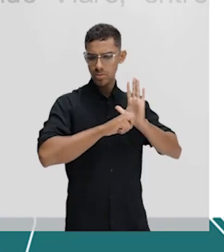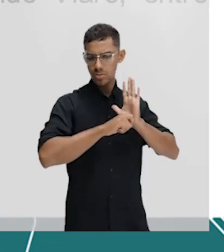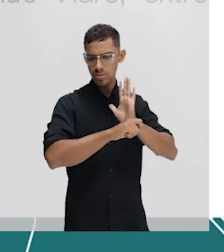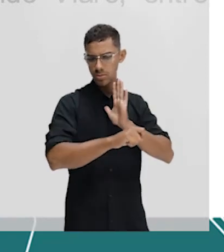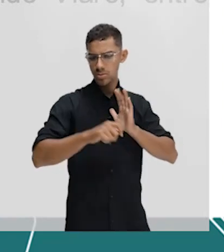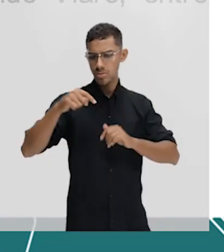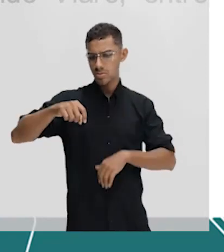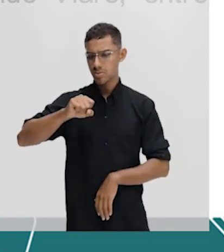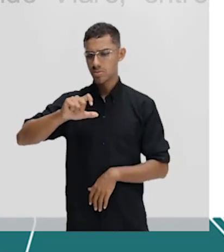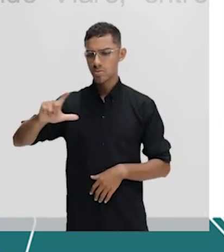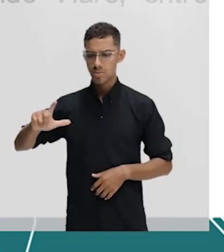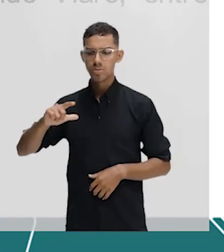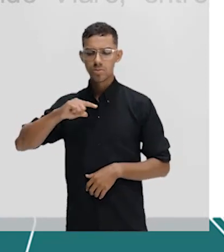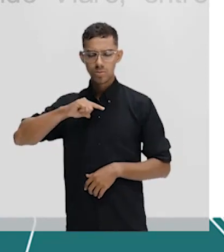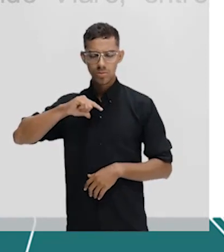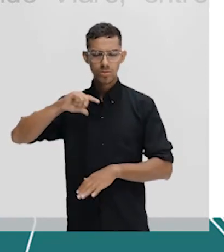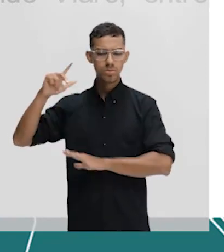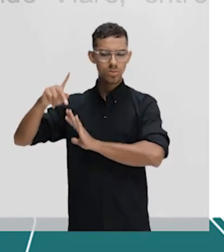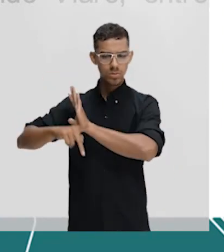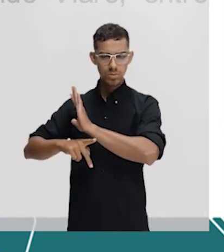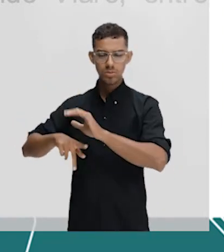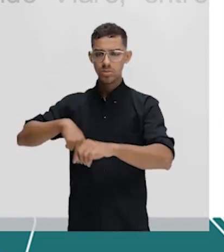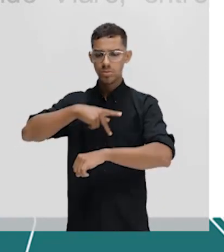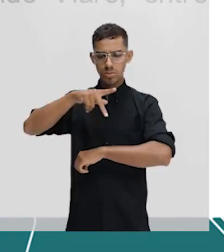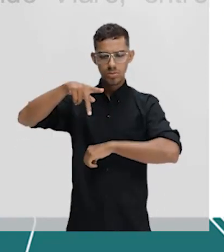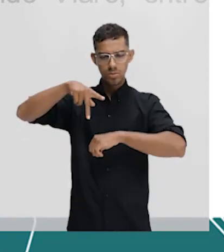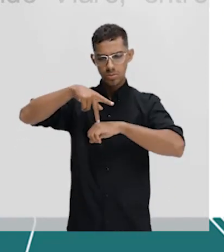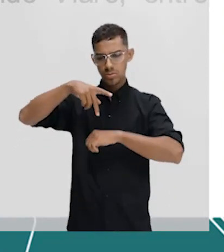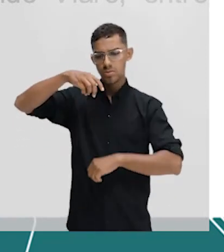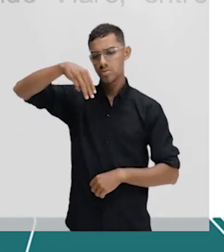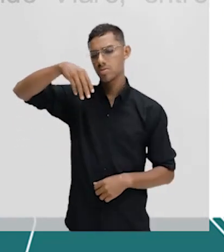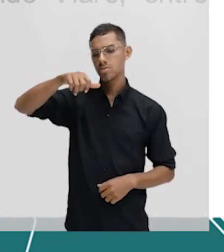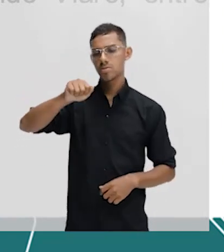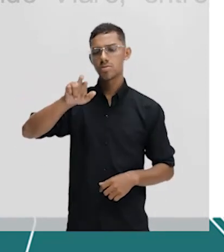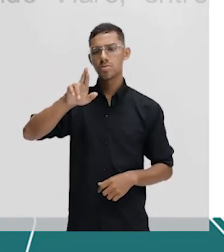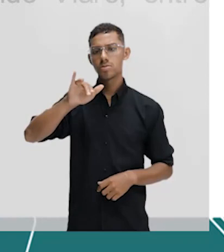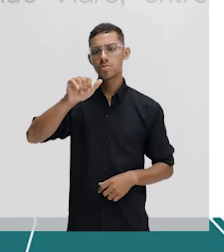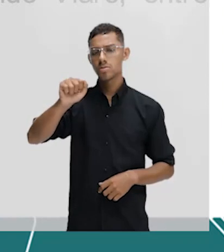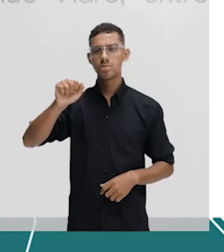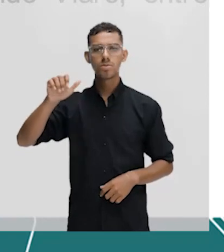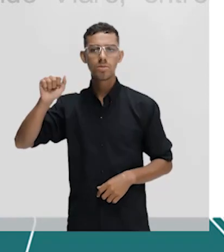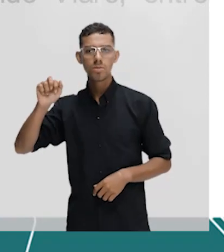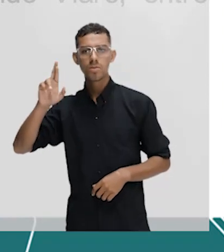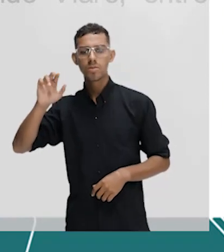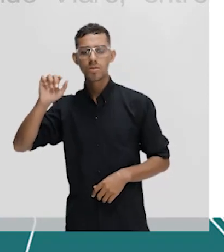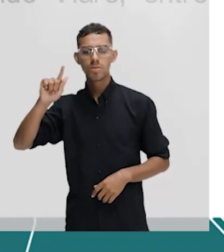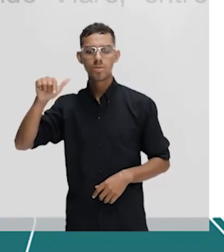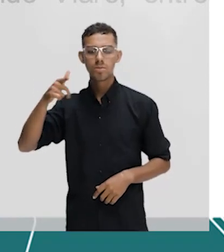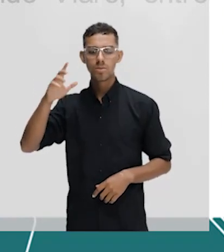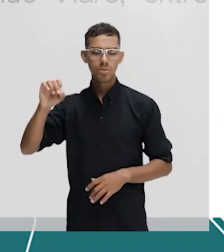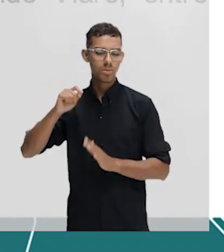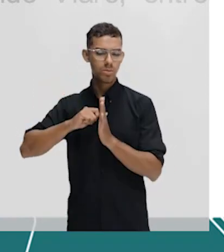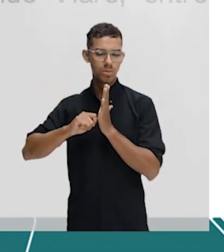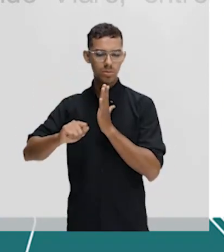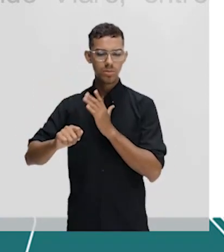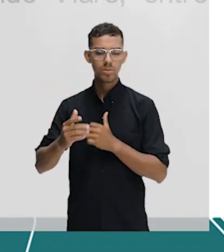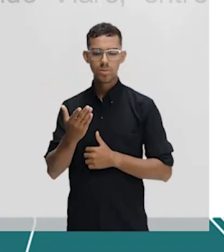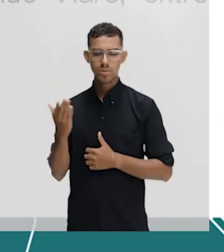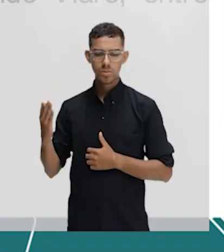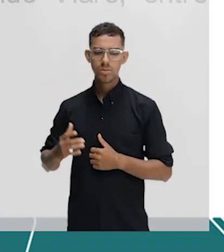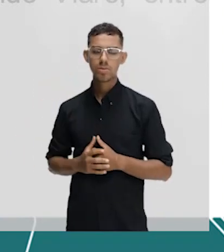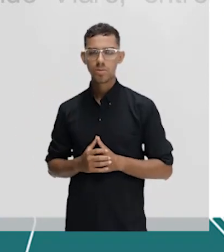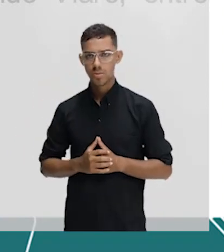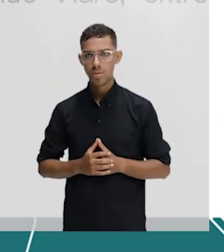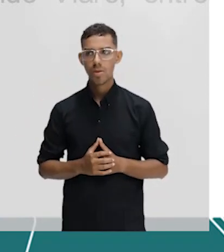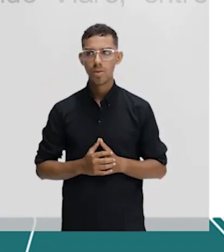Tem sim, professor, com certeza. A Praça Maria Aragão, ali na Beira-Mar, é assinado pelo Oscar Niemeyer, tem a assinatura de